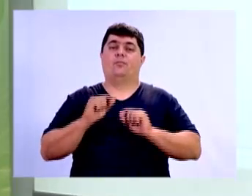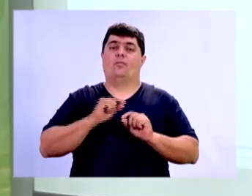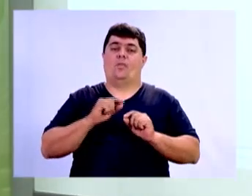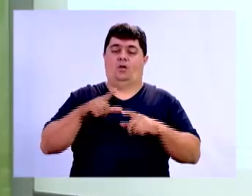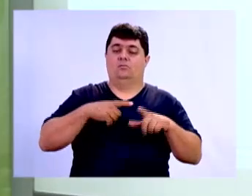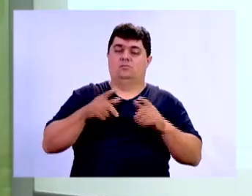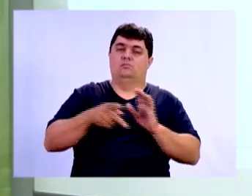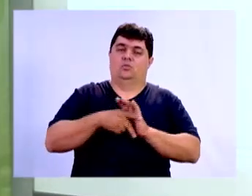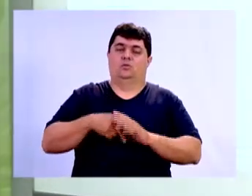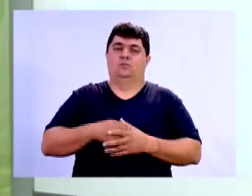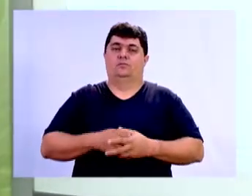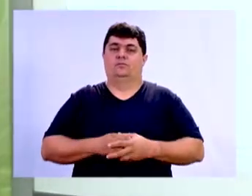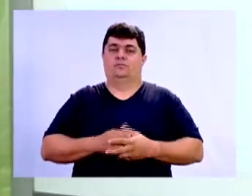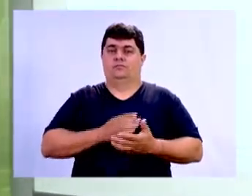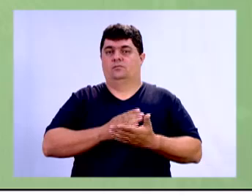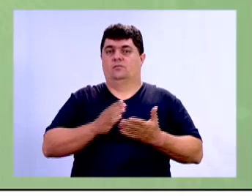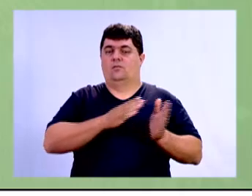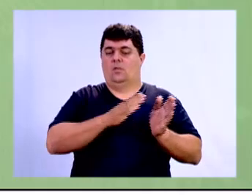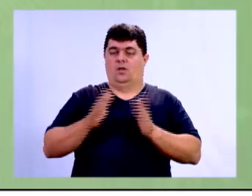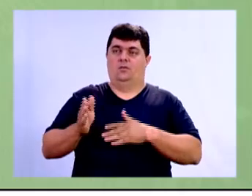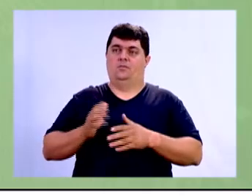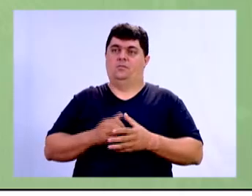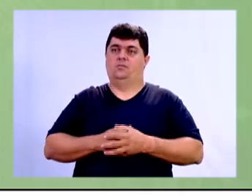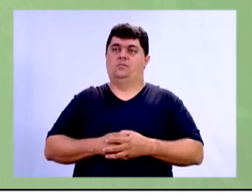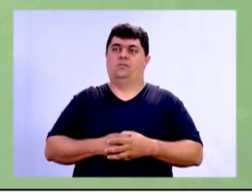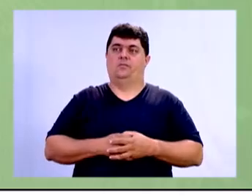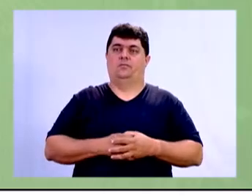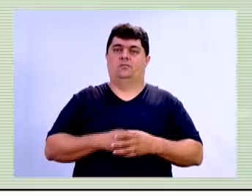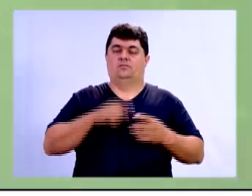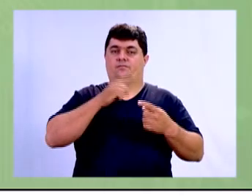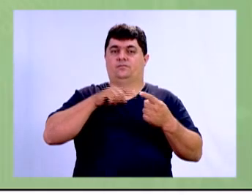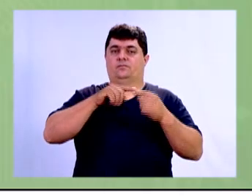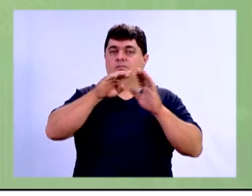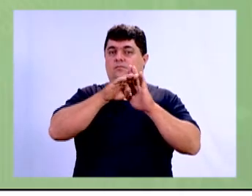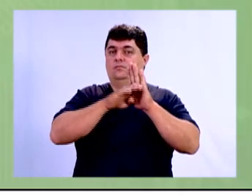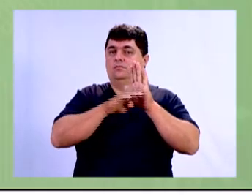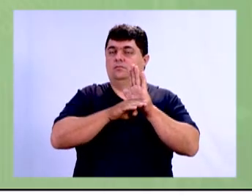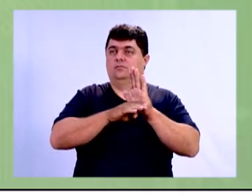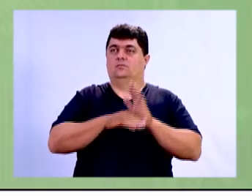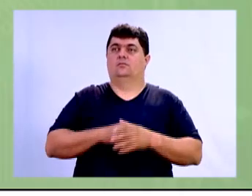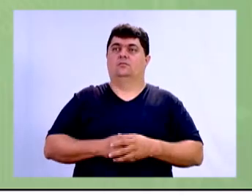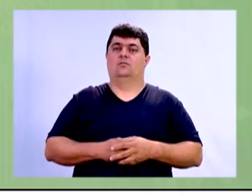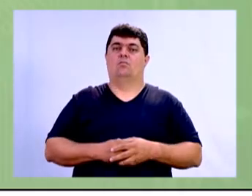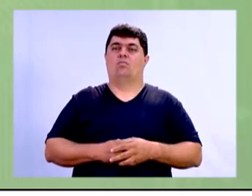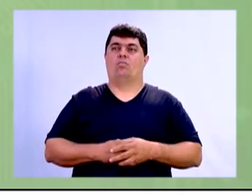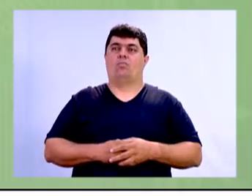nosso trabalho. Então vamos lá, gente. Vamos primeiro na agenda da nossa aula.